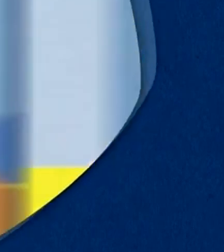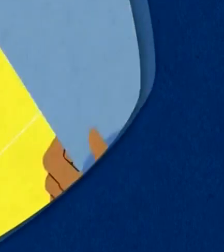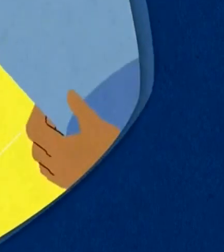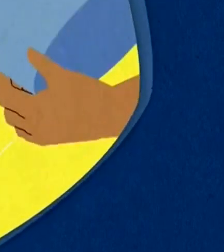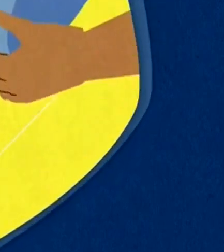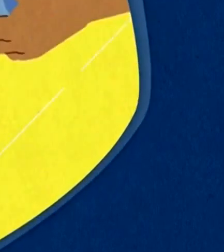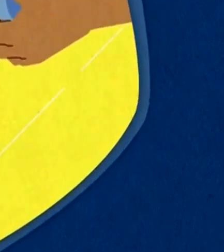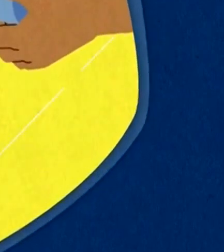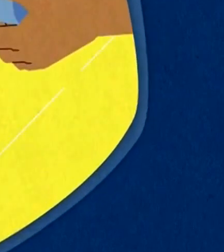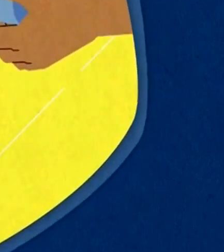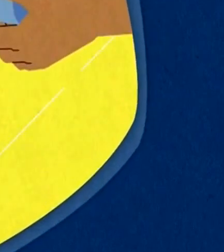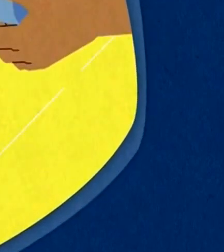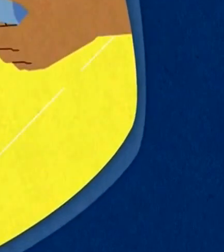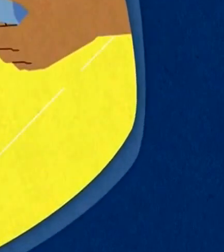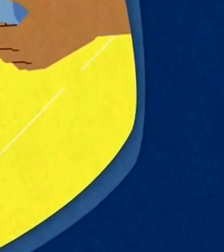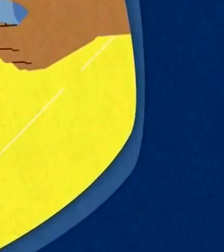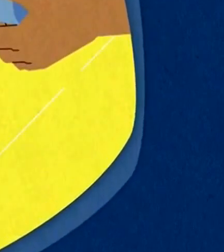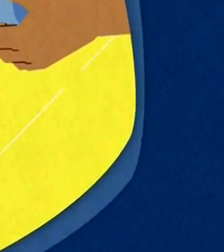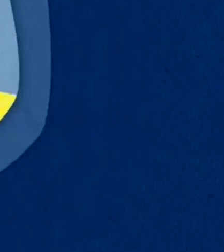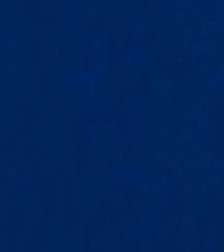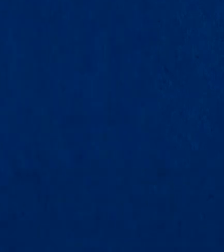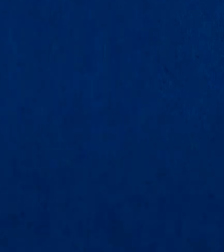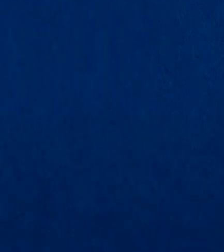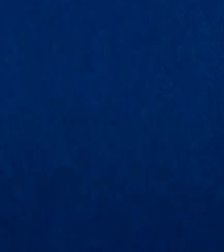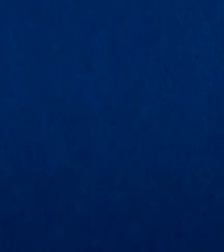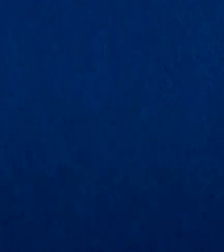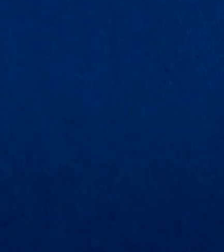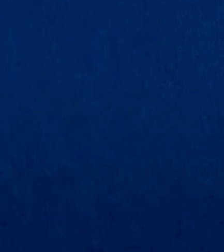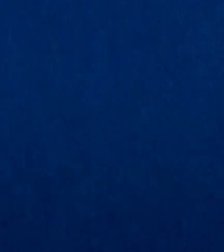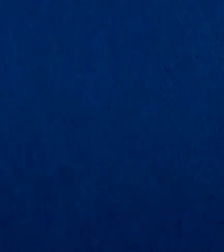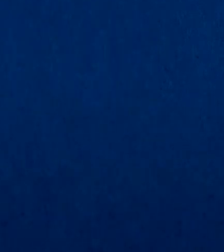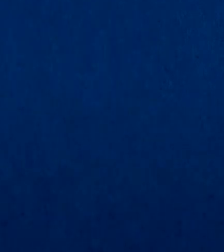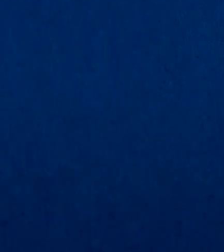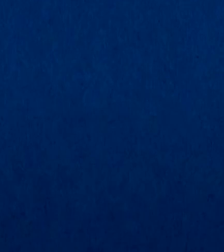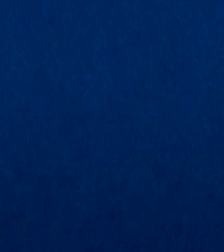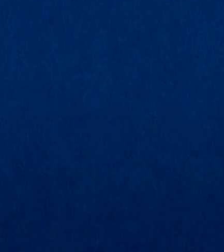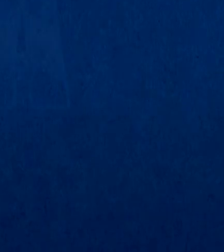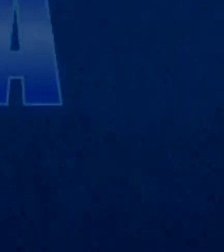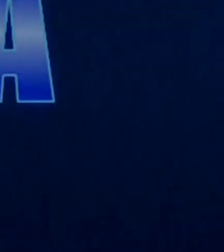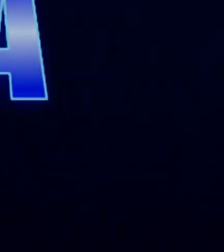que for coletado pode ser reutilizado e todos ganham com isso.